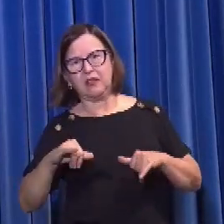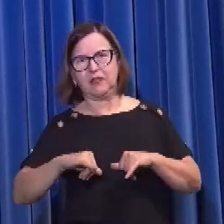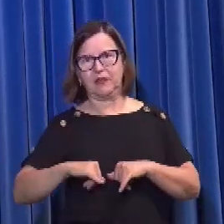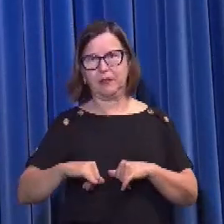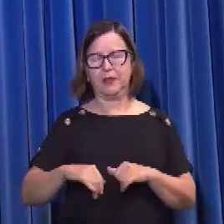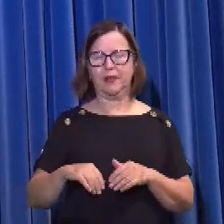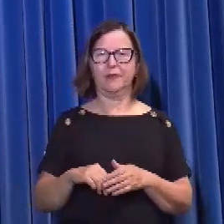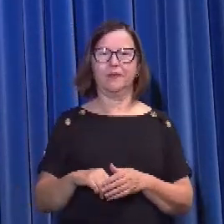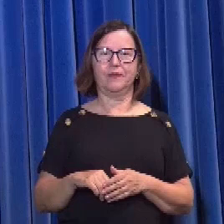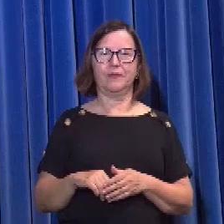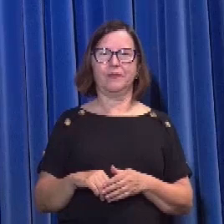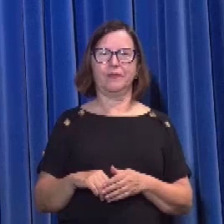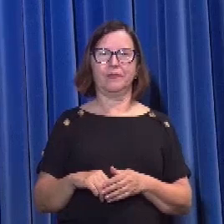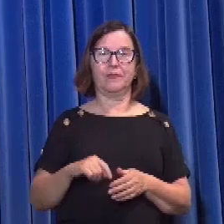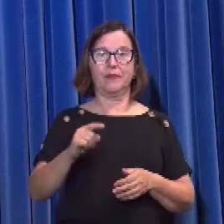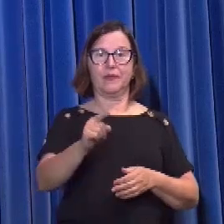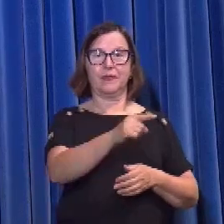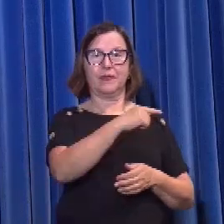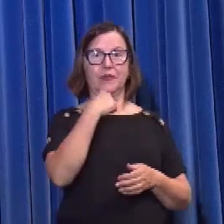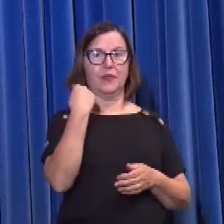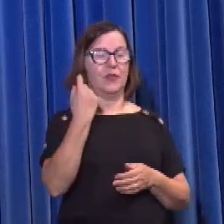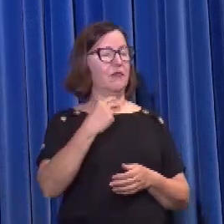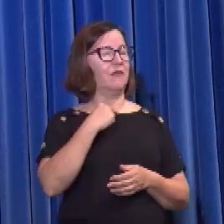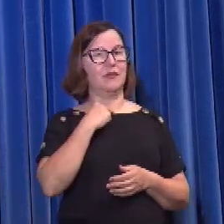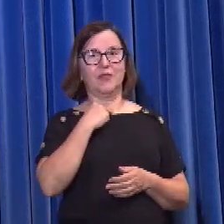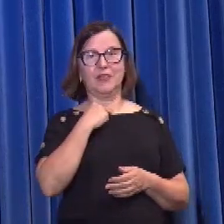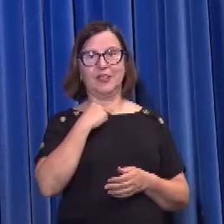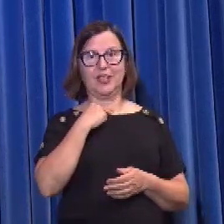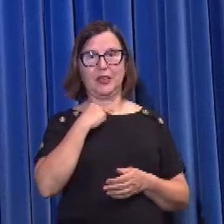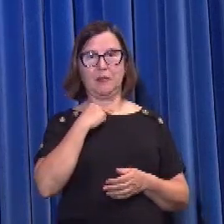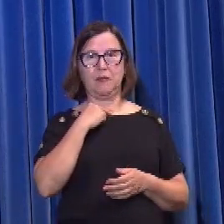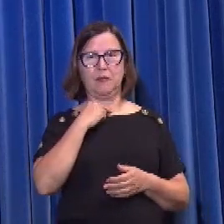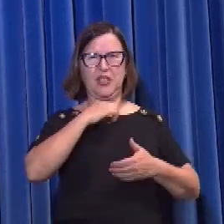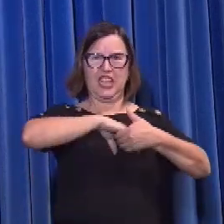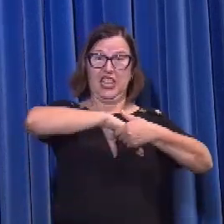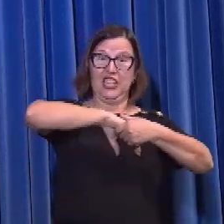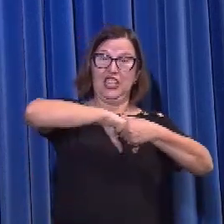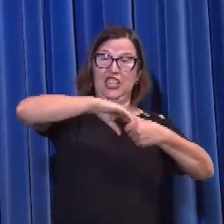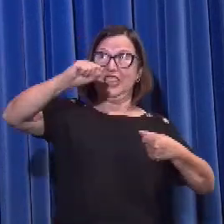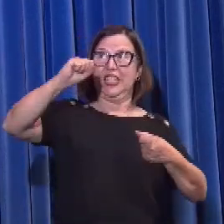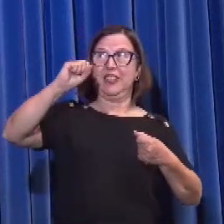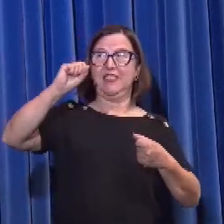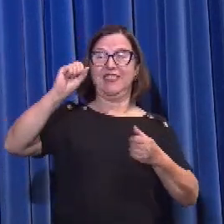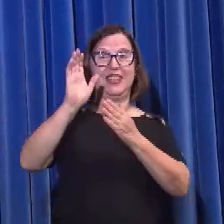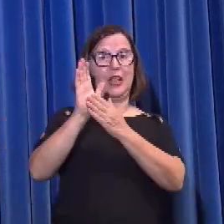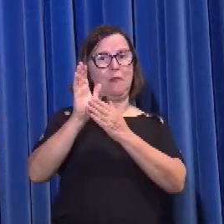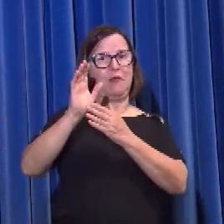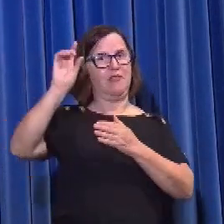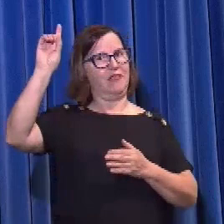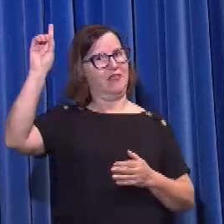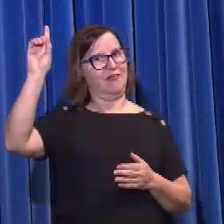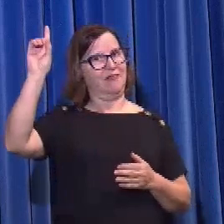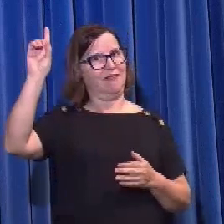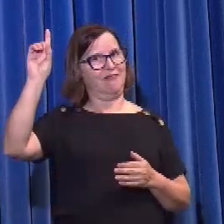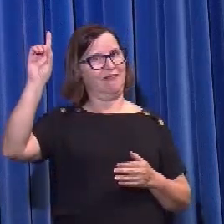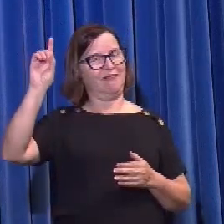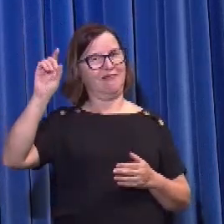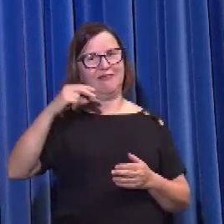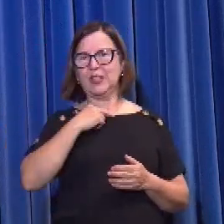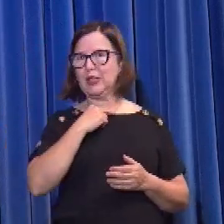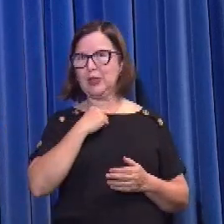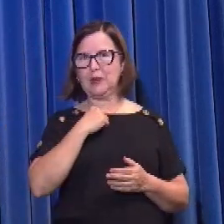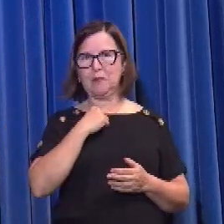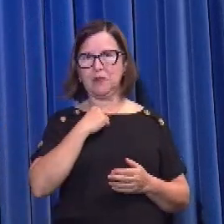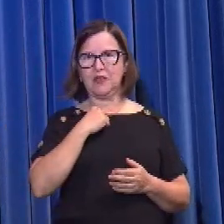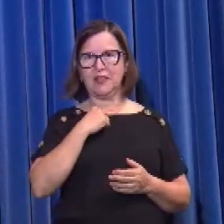não podemos ser tirados das mãos de Deus. Não podemos, entre aspas, cair da sua